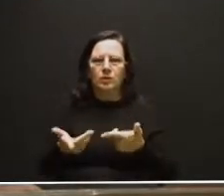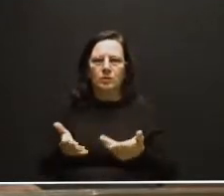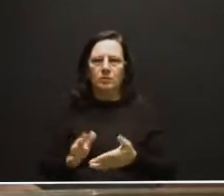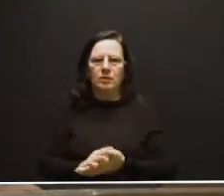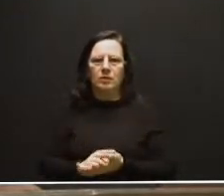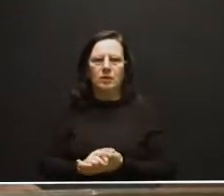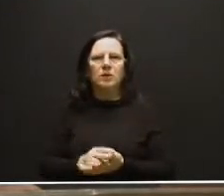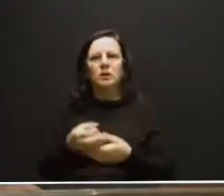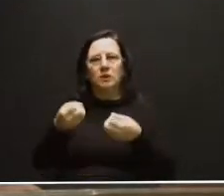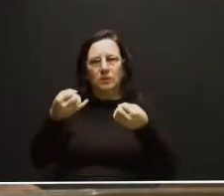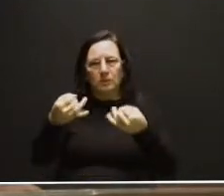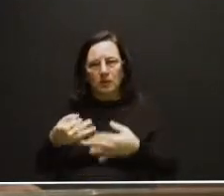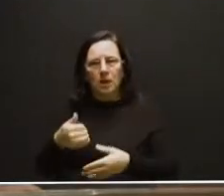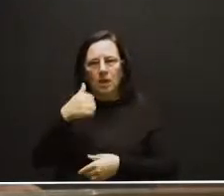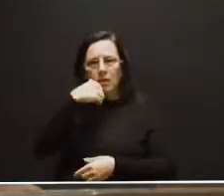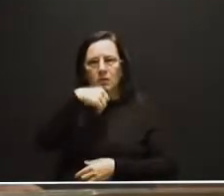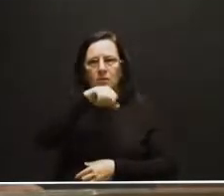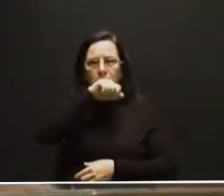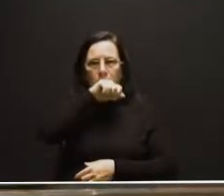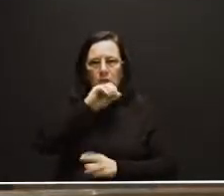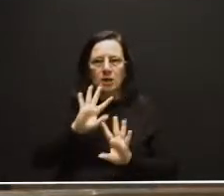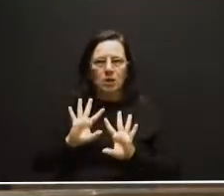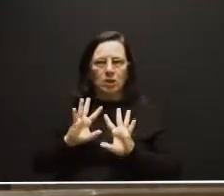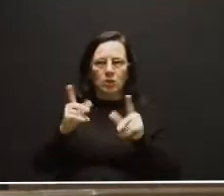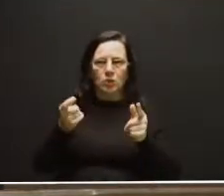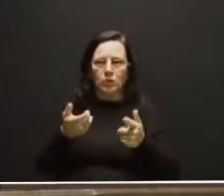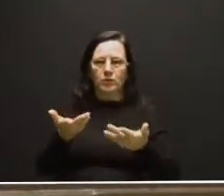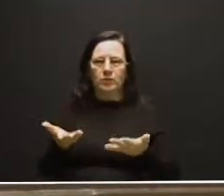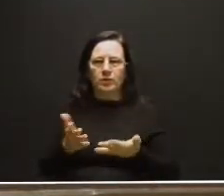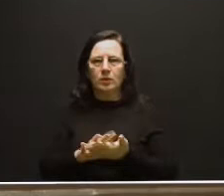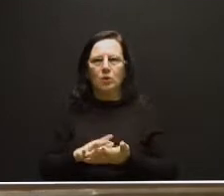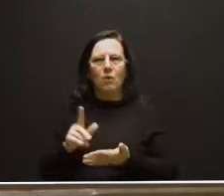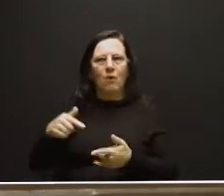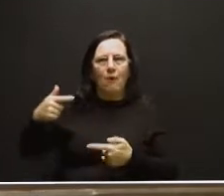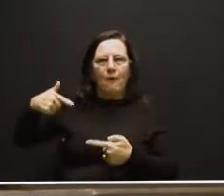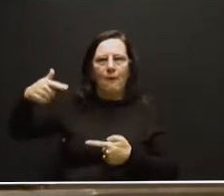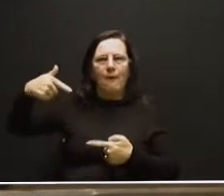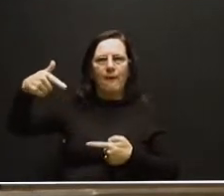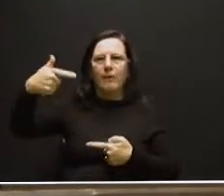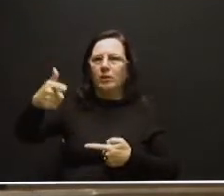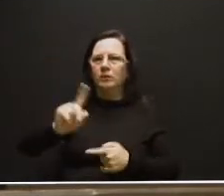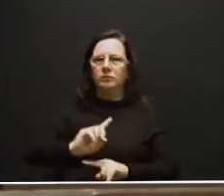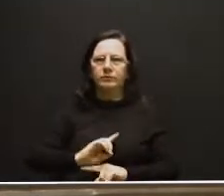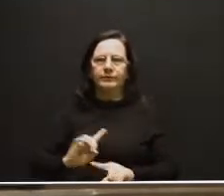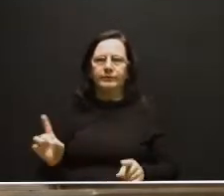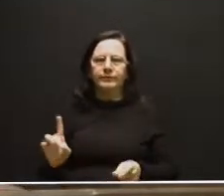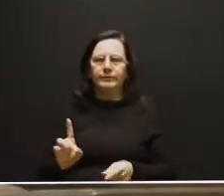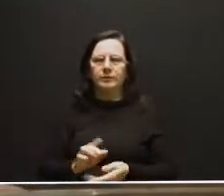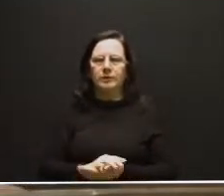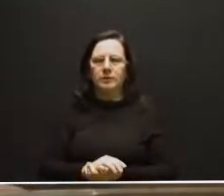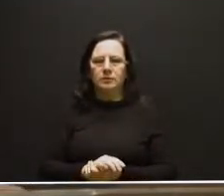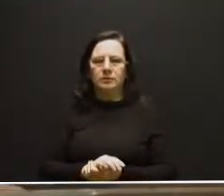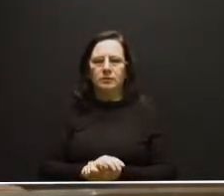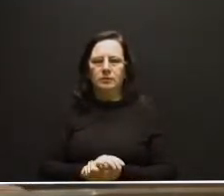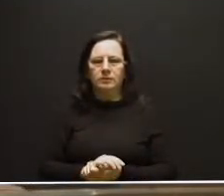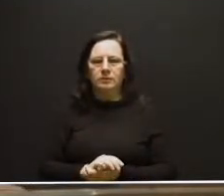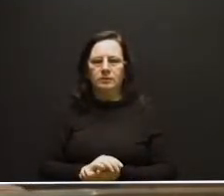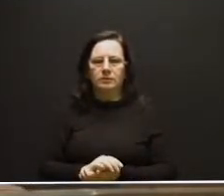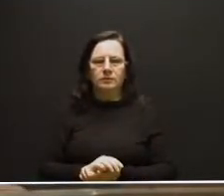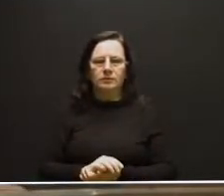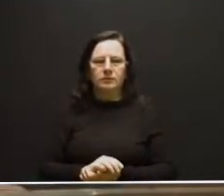explicar para as mães e resolver o problema não é ficar adiando não é ficar empurrando porque é isso não é a função do secretário